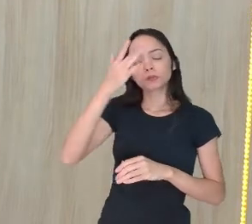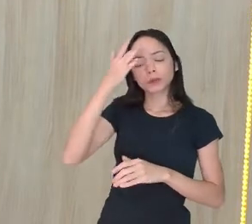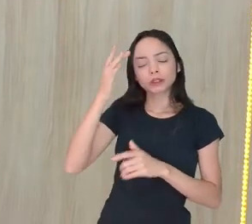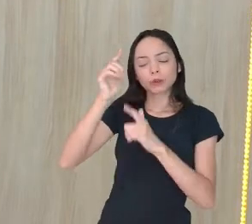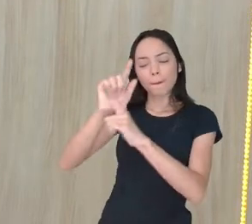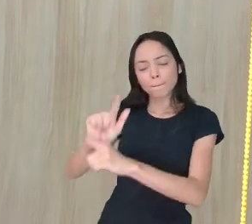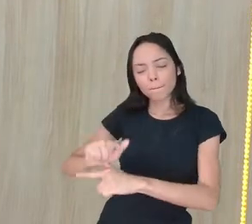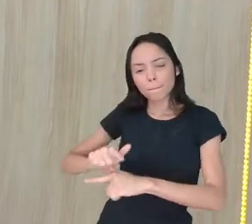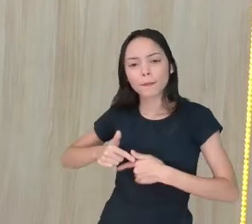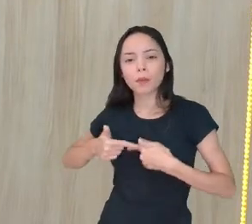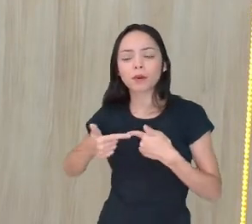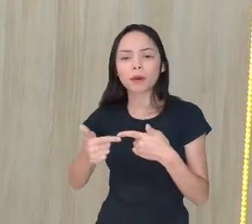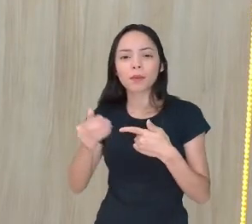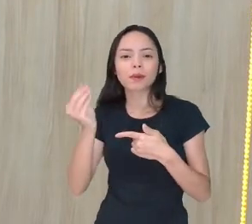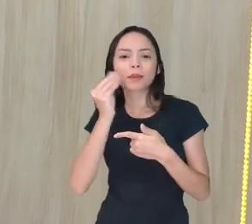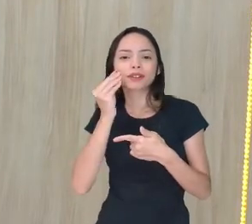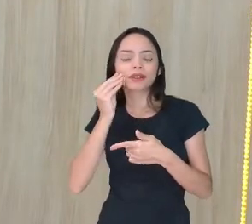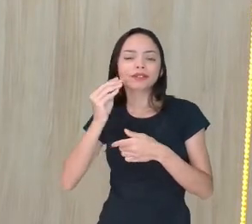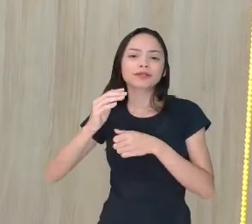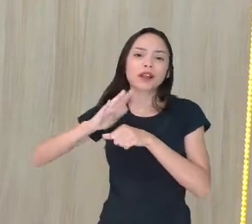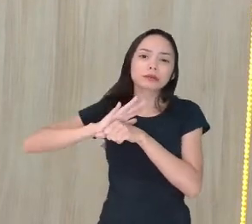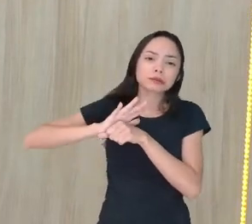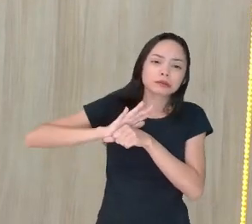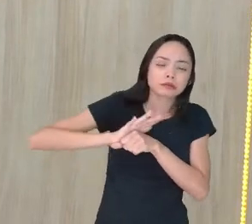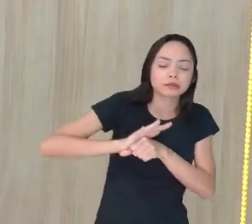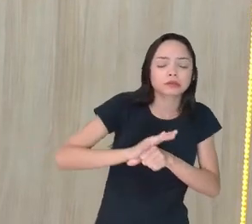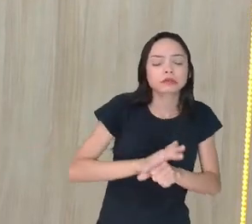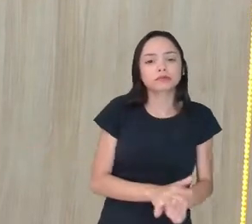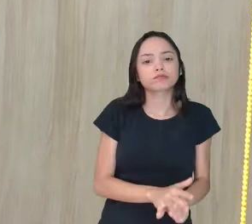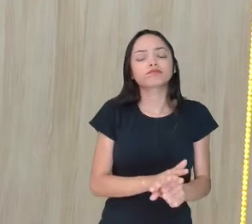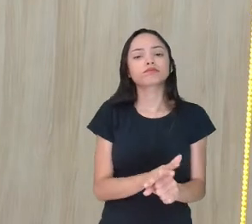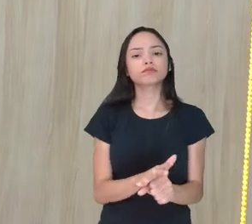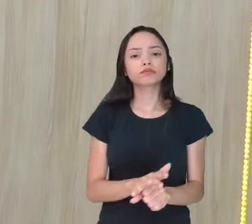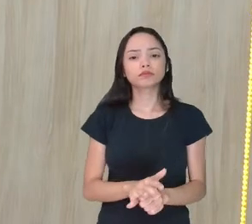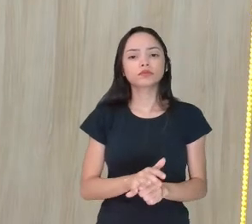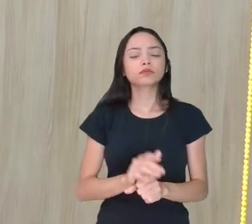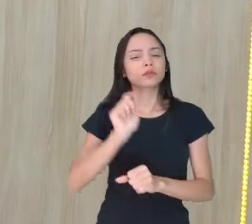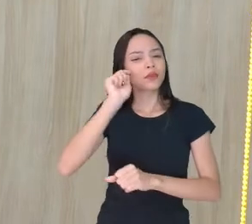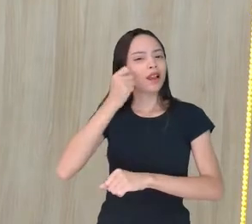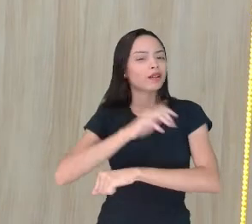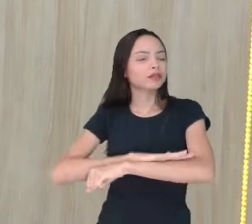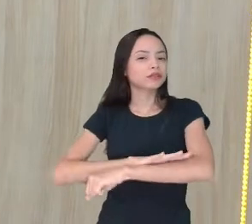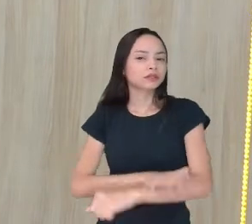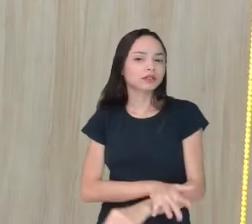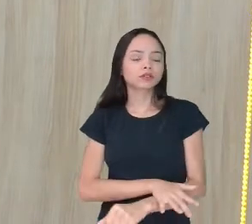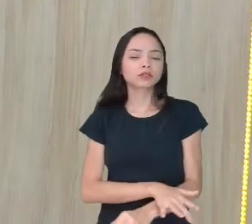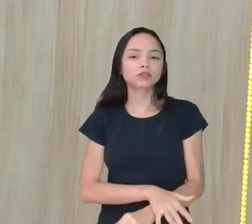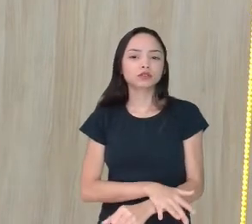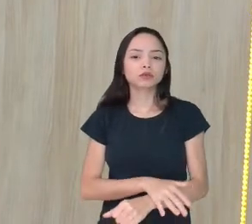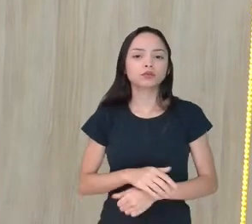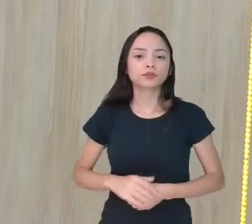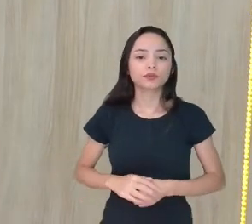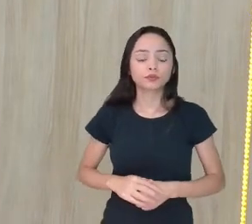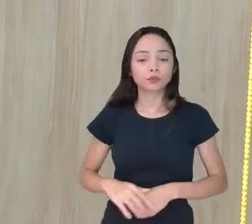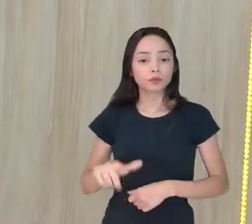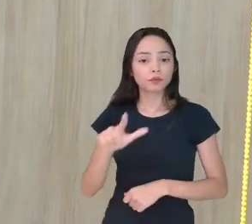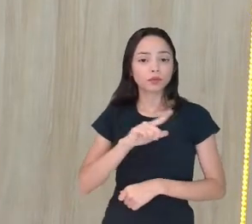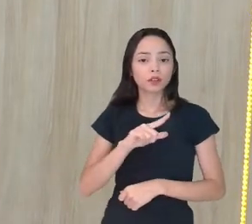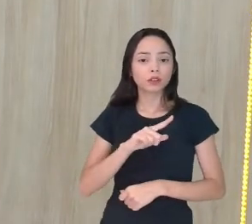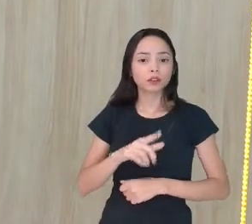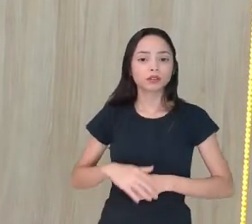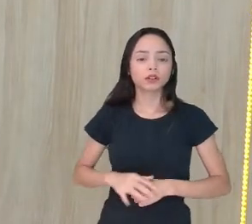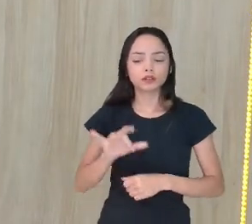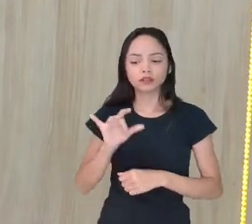para combater essa prática tão odienta que é o racismo, certo? E que atinge aí não